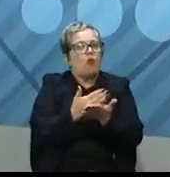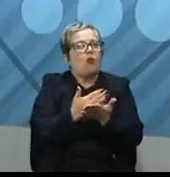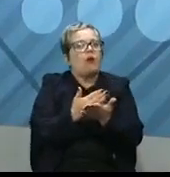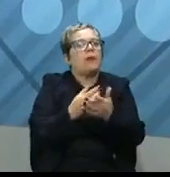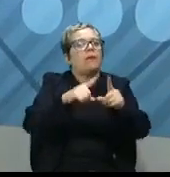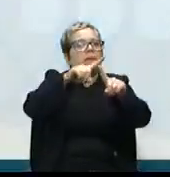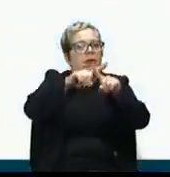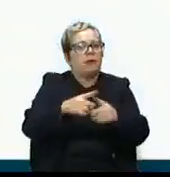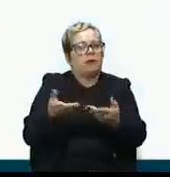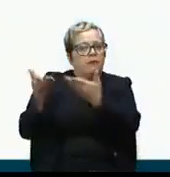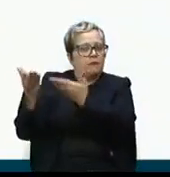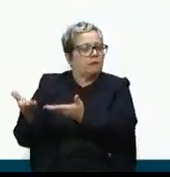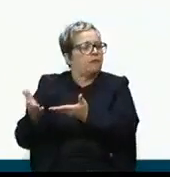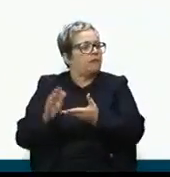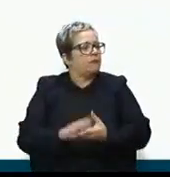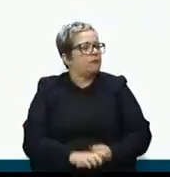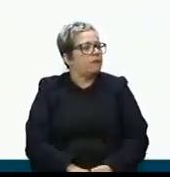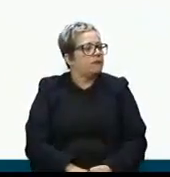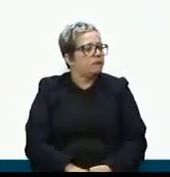adição. Veja no quadro.